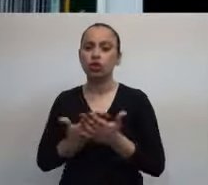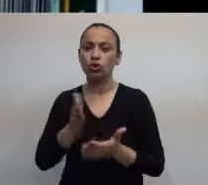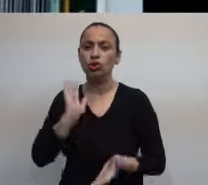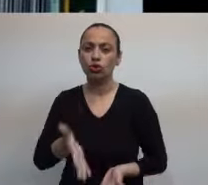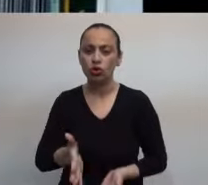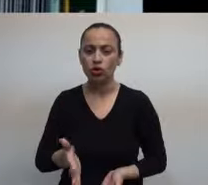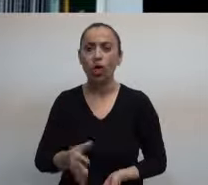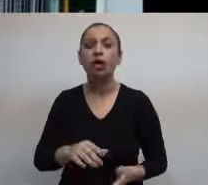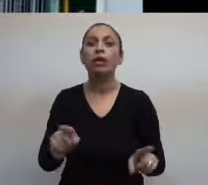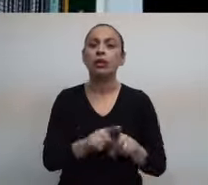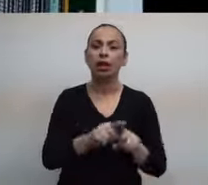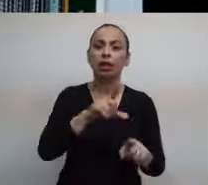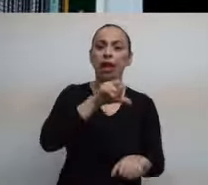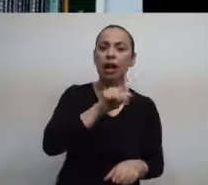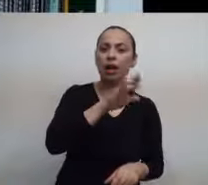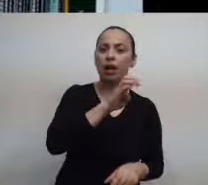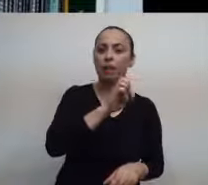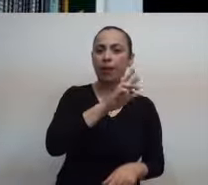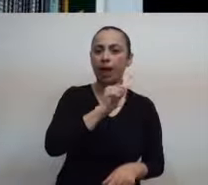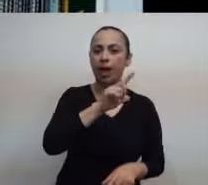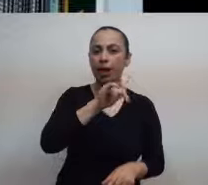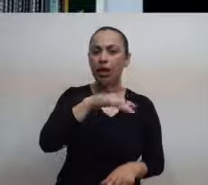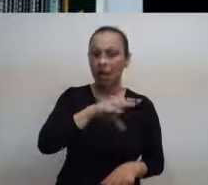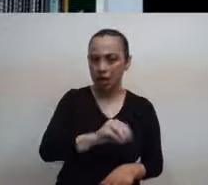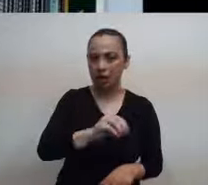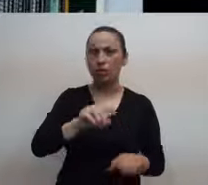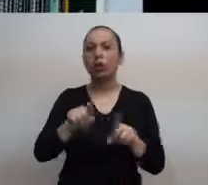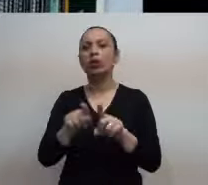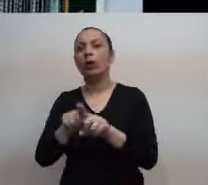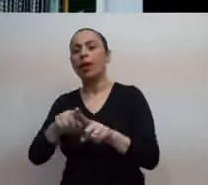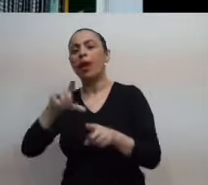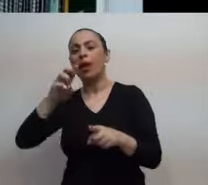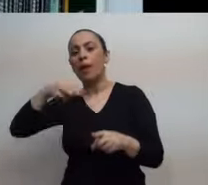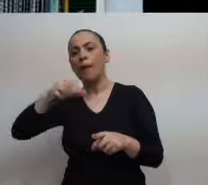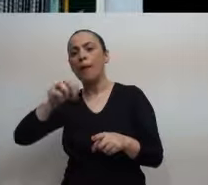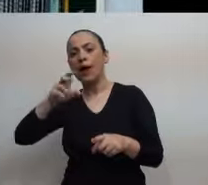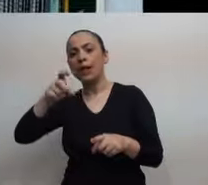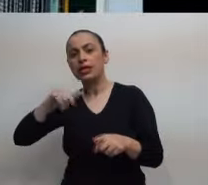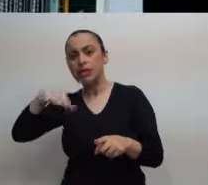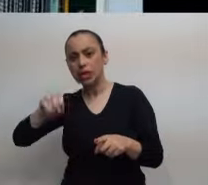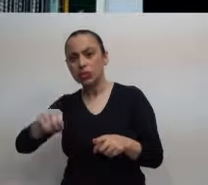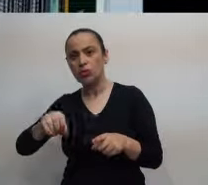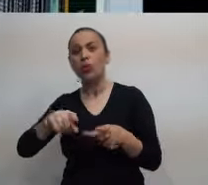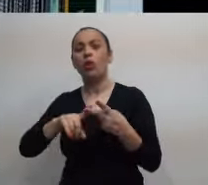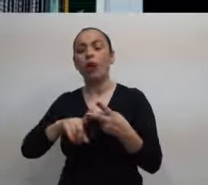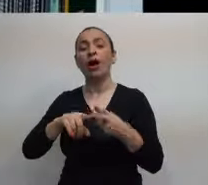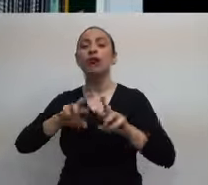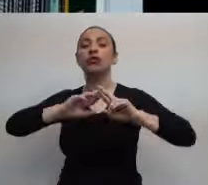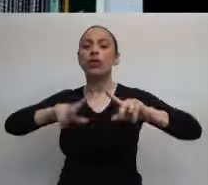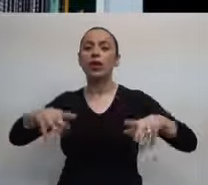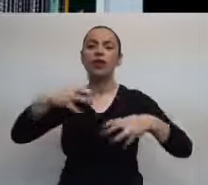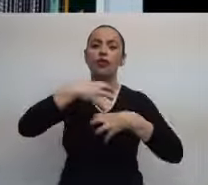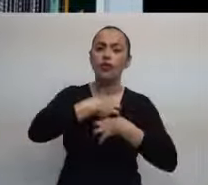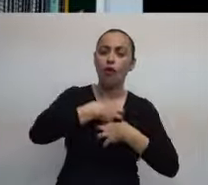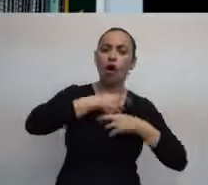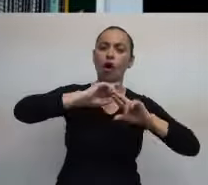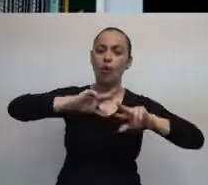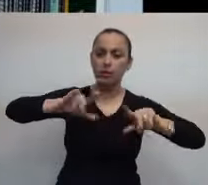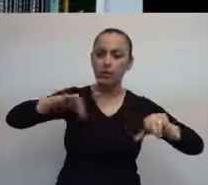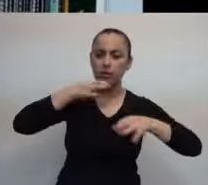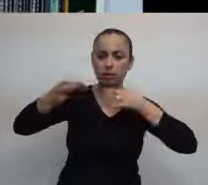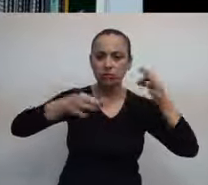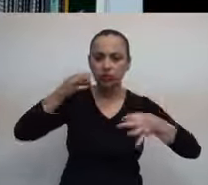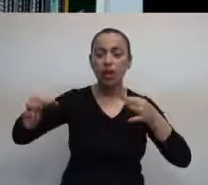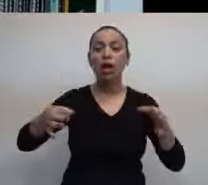estudado, tanto no liberalismo como no marxismo, em suas diferentes formas e